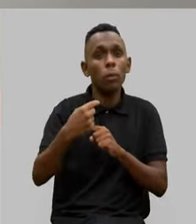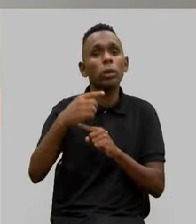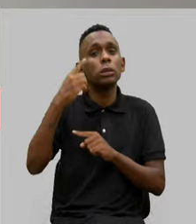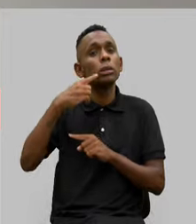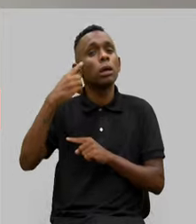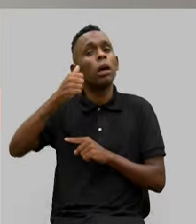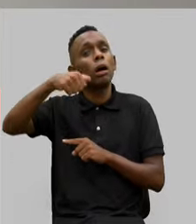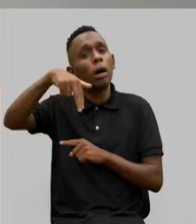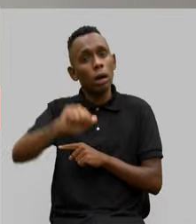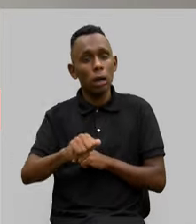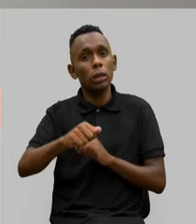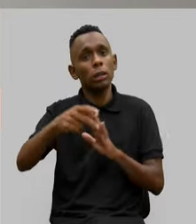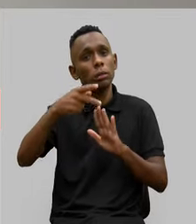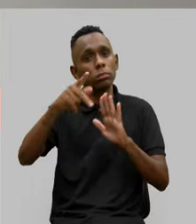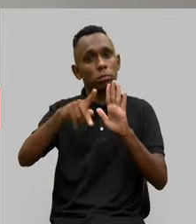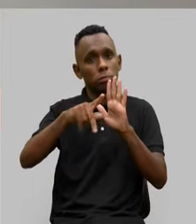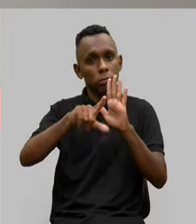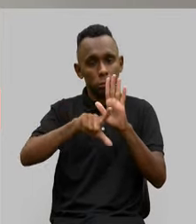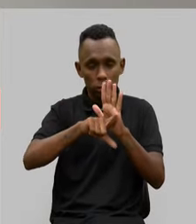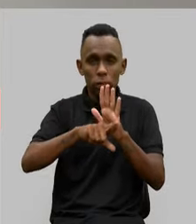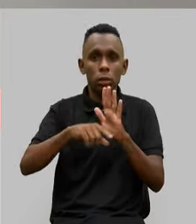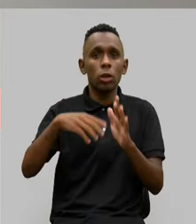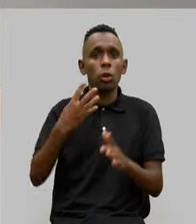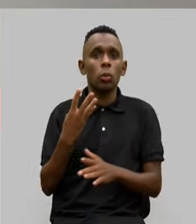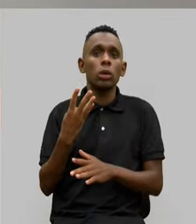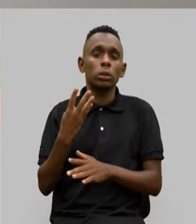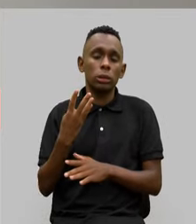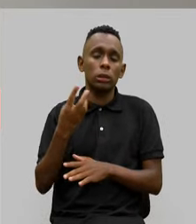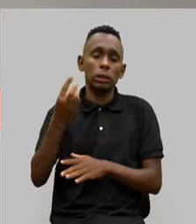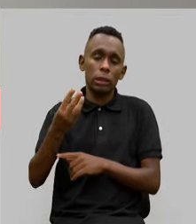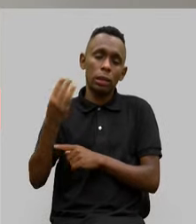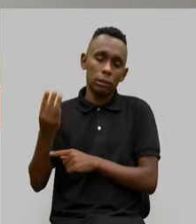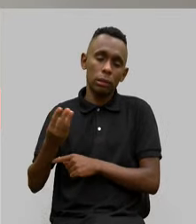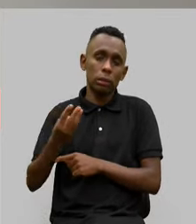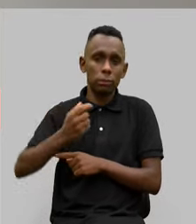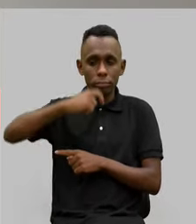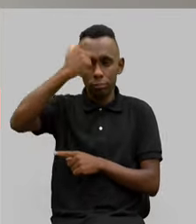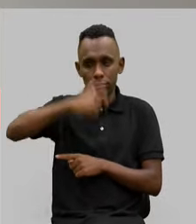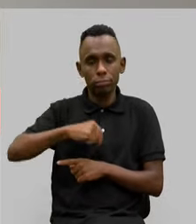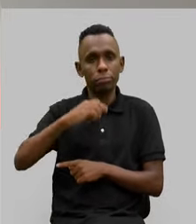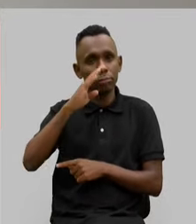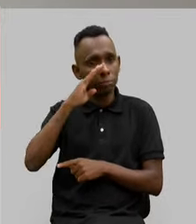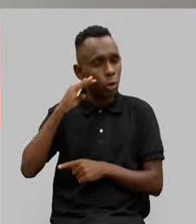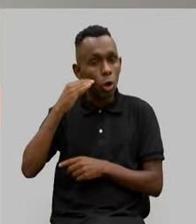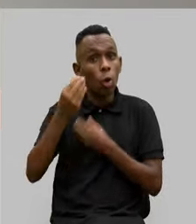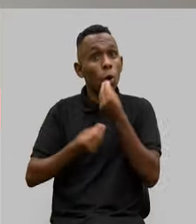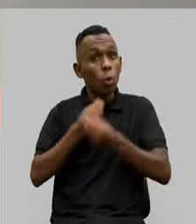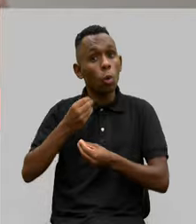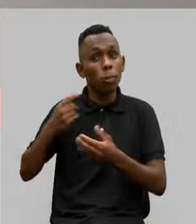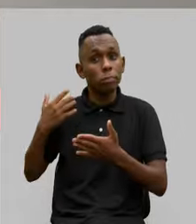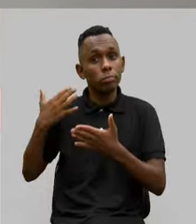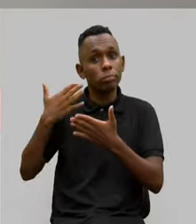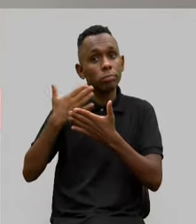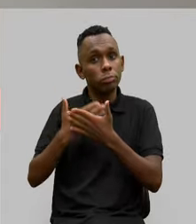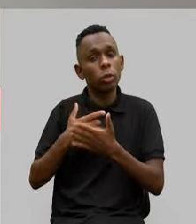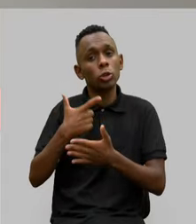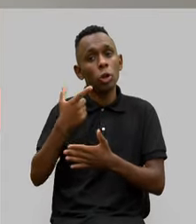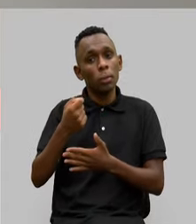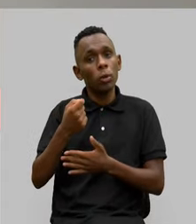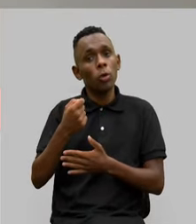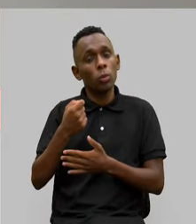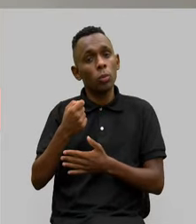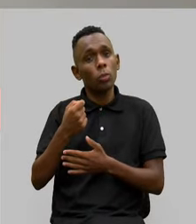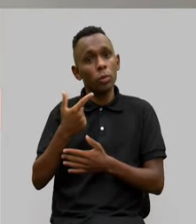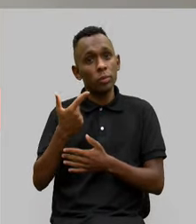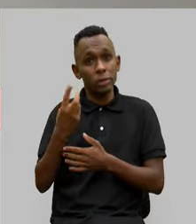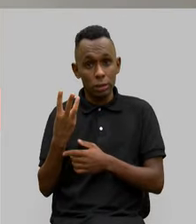Ana Paula Siqueira apresentou o projeto de lei 433 então vejam como 2023 foi um ano que muit vários